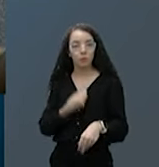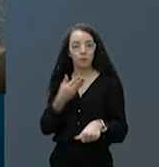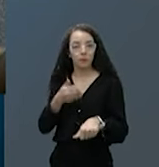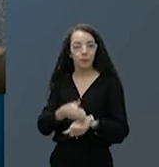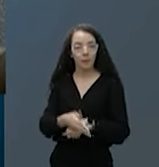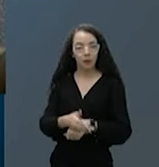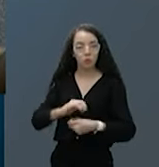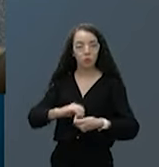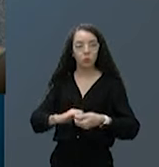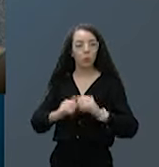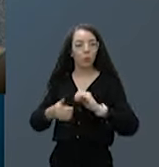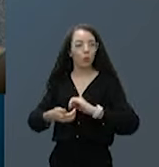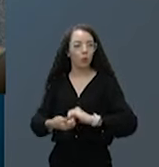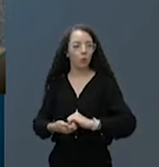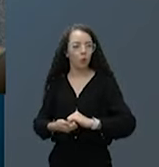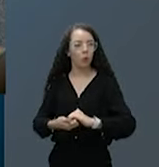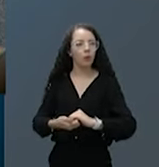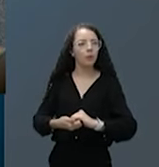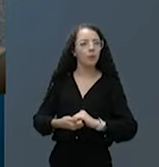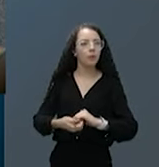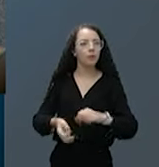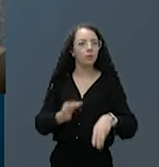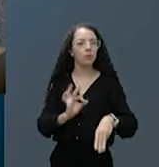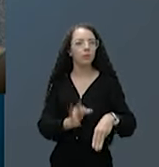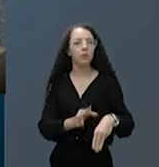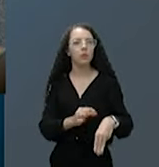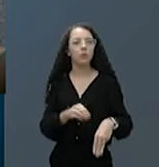pessoa do eminente ministro Mauro Campos,